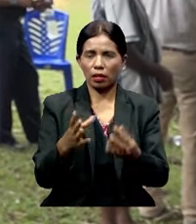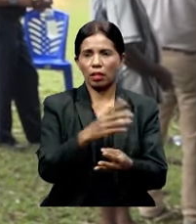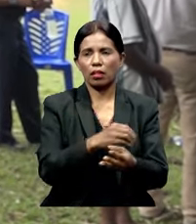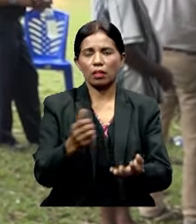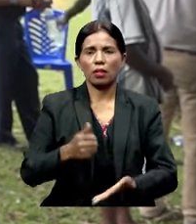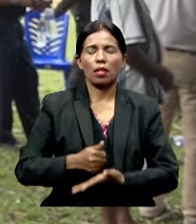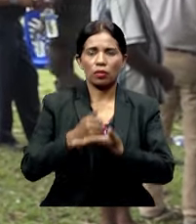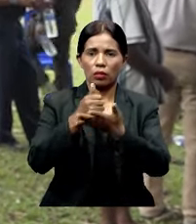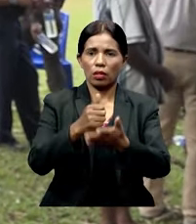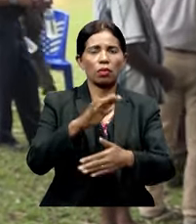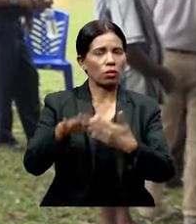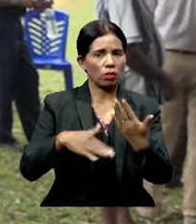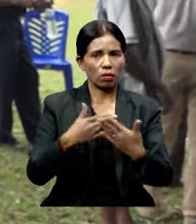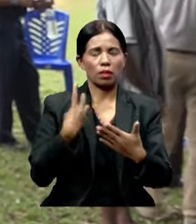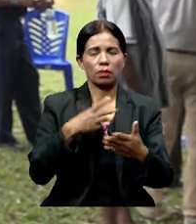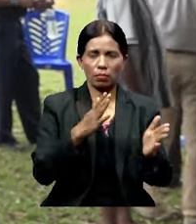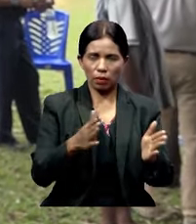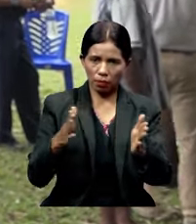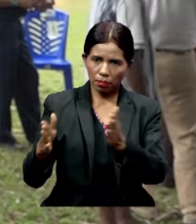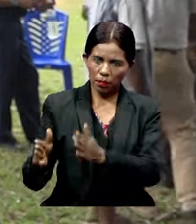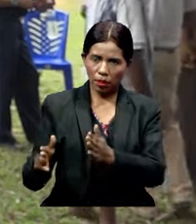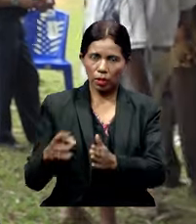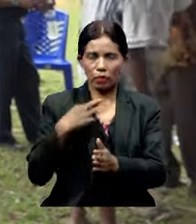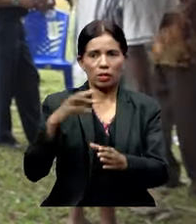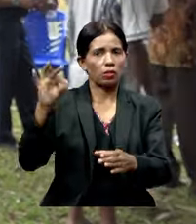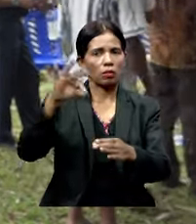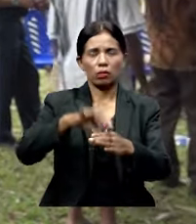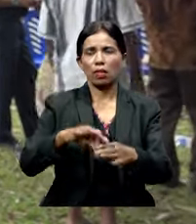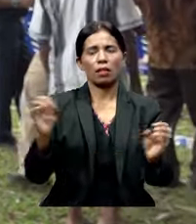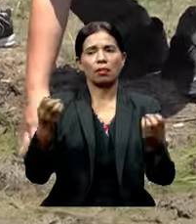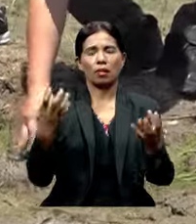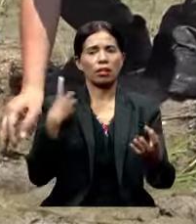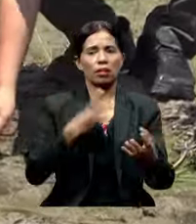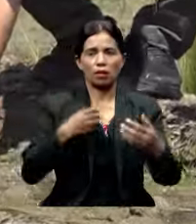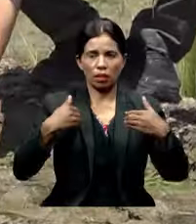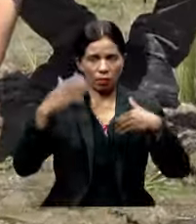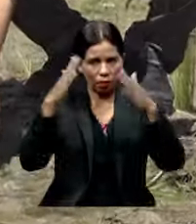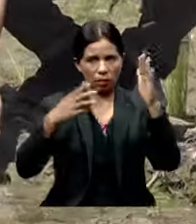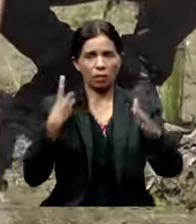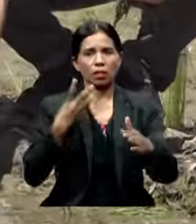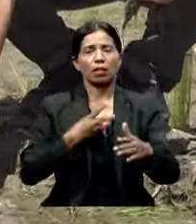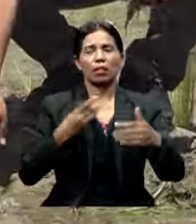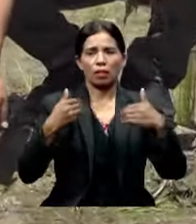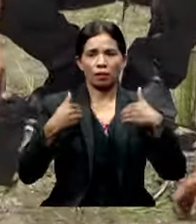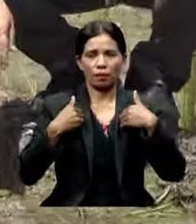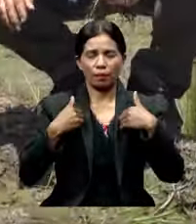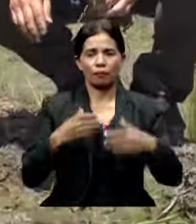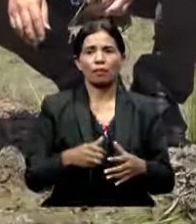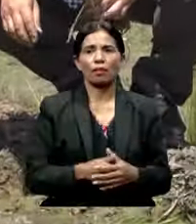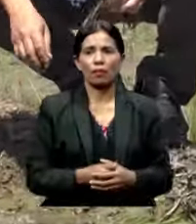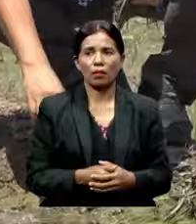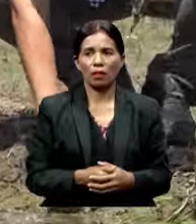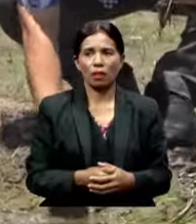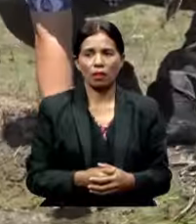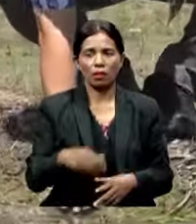adubo sernotu evitamos ting prepara fini selai fini lato e ter problemas. Então, não é para ser fino e lúgida. Quase, se